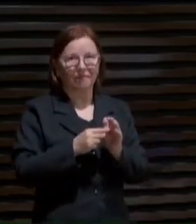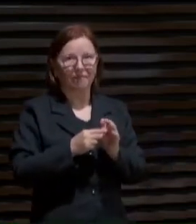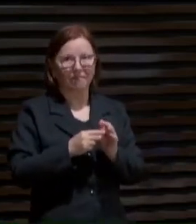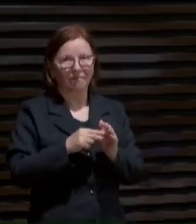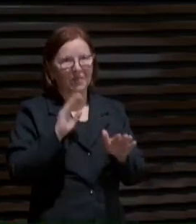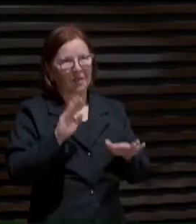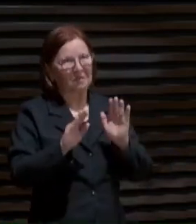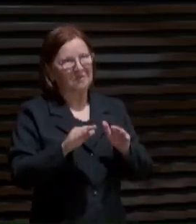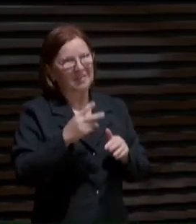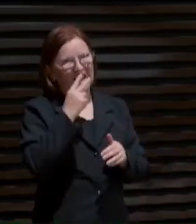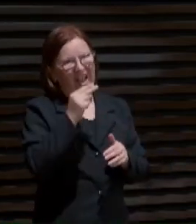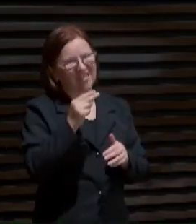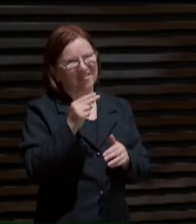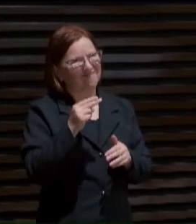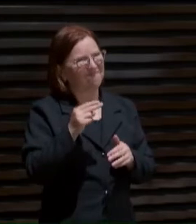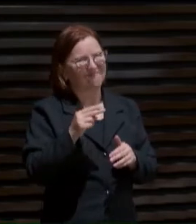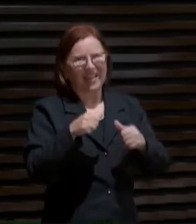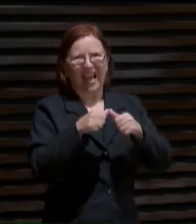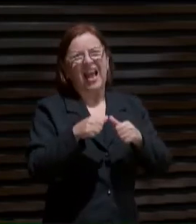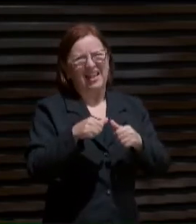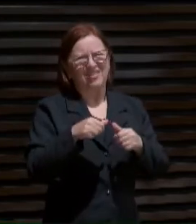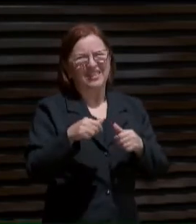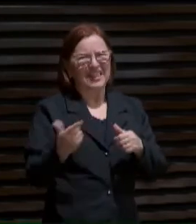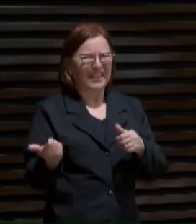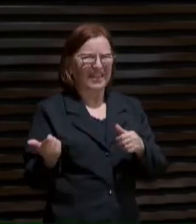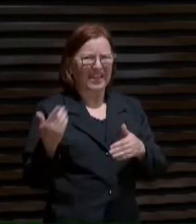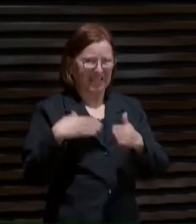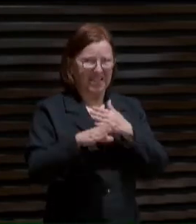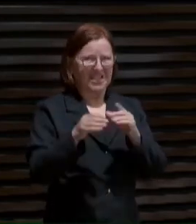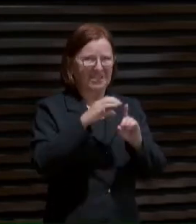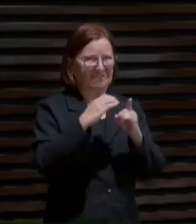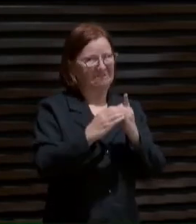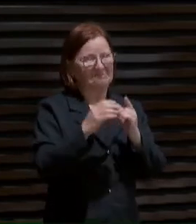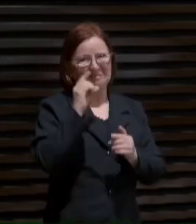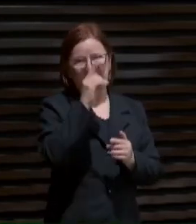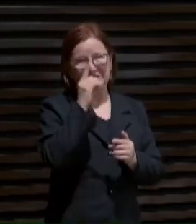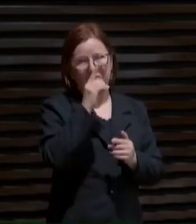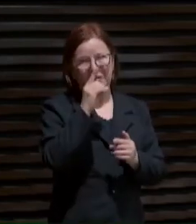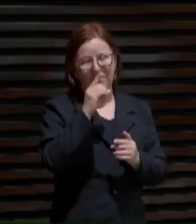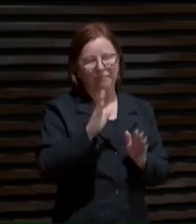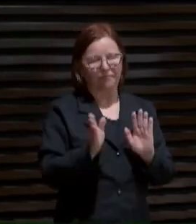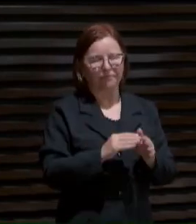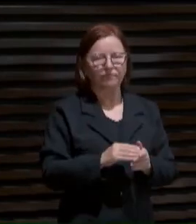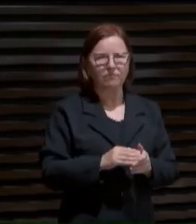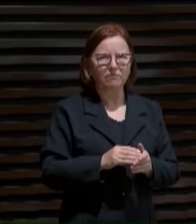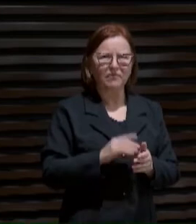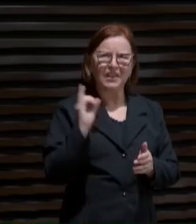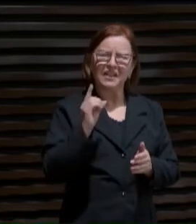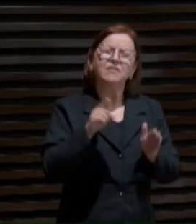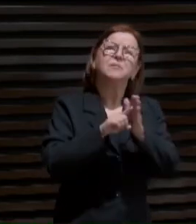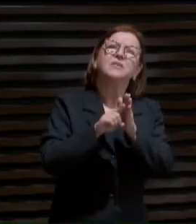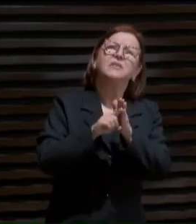ao culto dominical Davi no Salmo 15 Faz a pergunta EA responde em seguida senhor